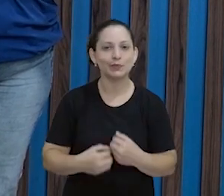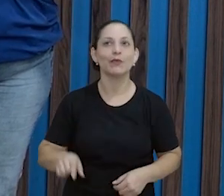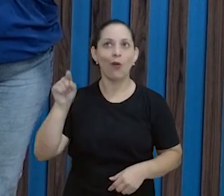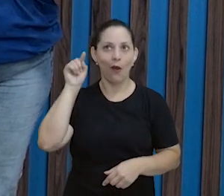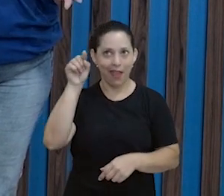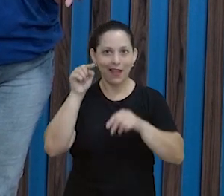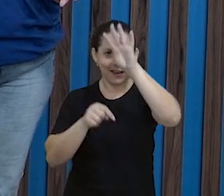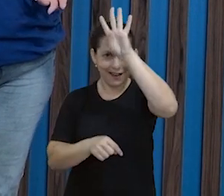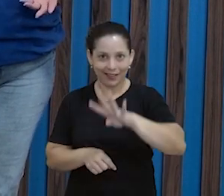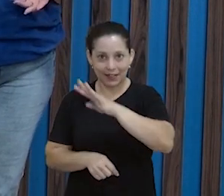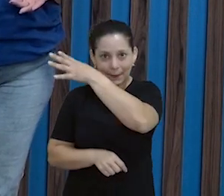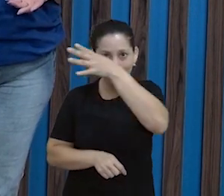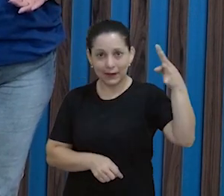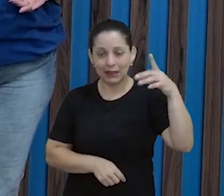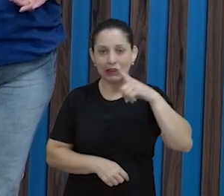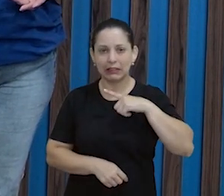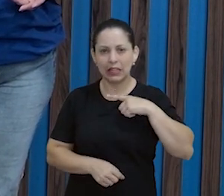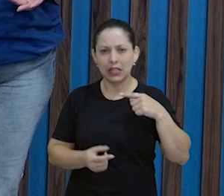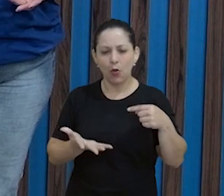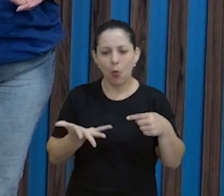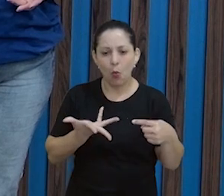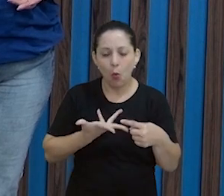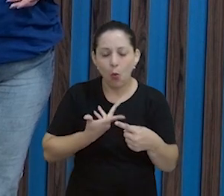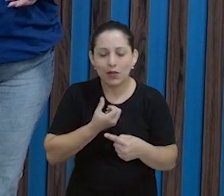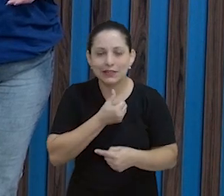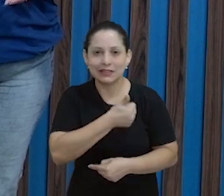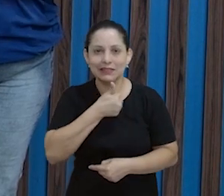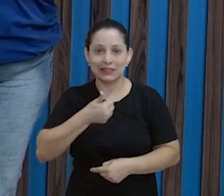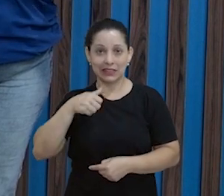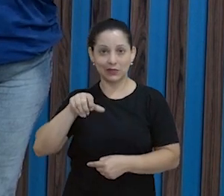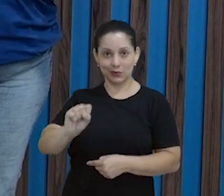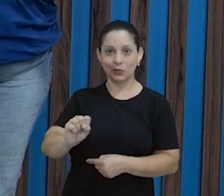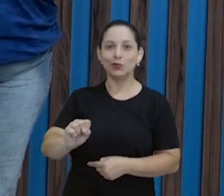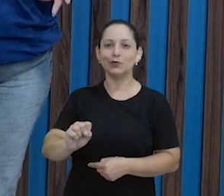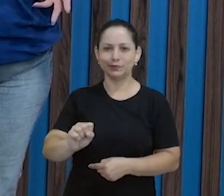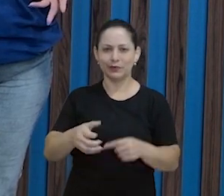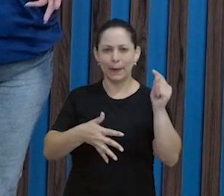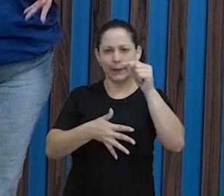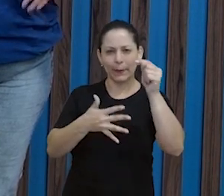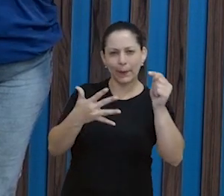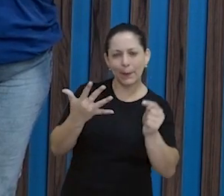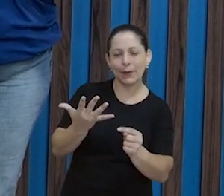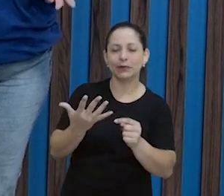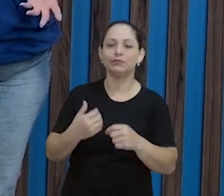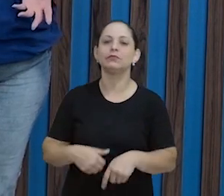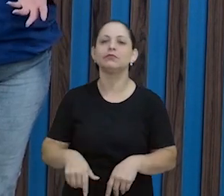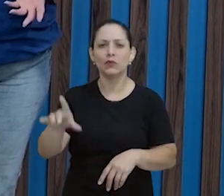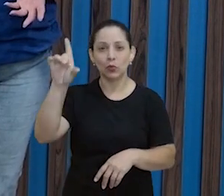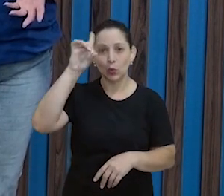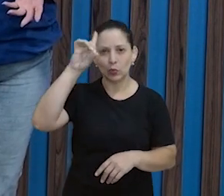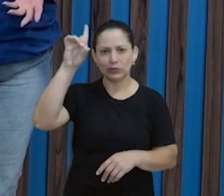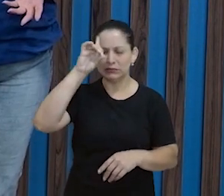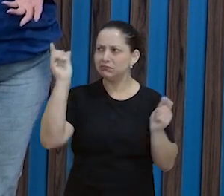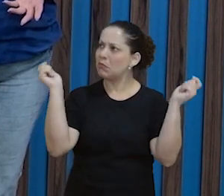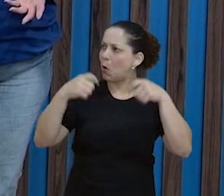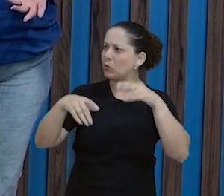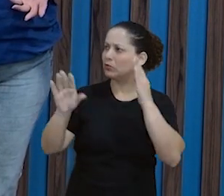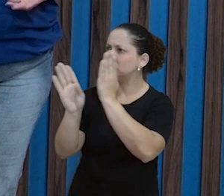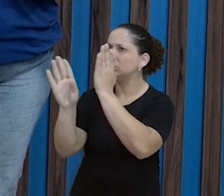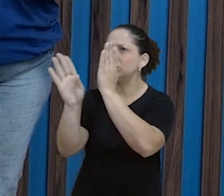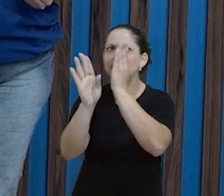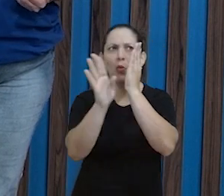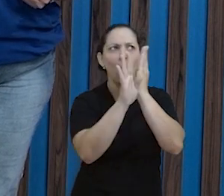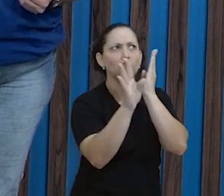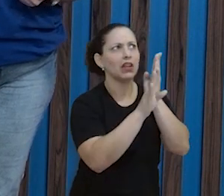com 118 elementos, né? E cada dia que passa, a gente pode, inclusive, achar novos elementos no nosso planeta,